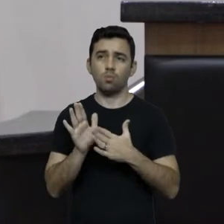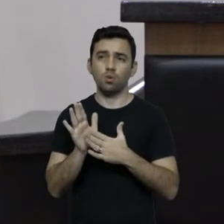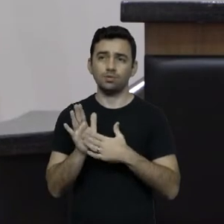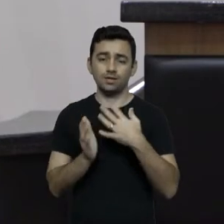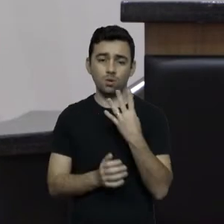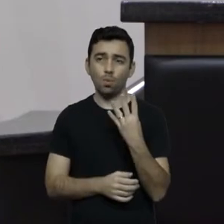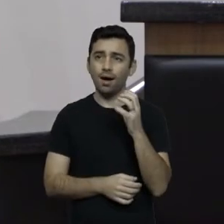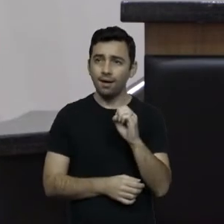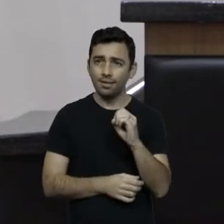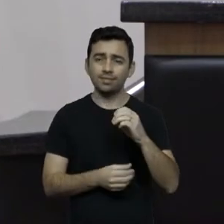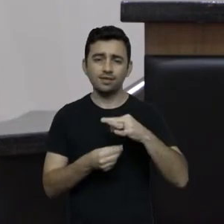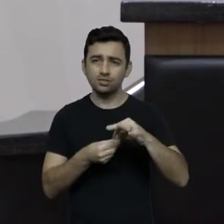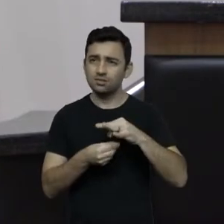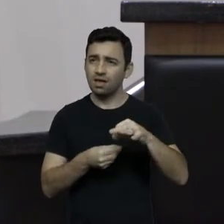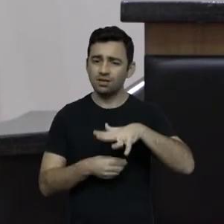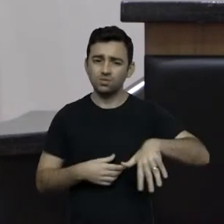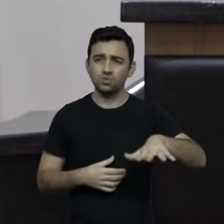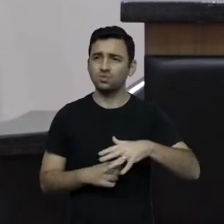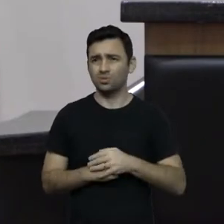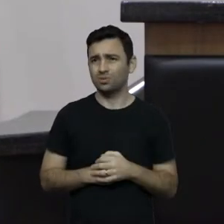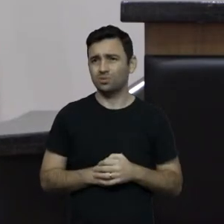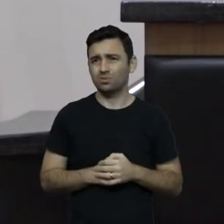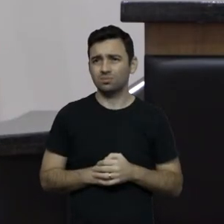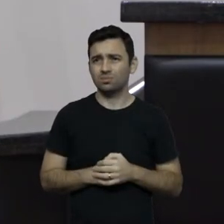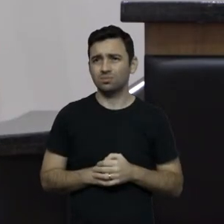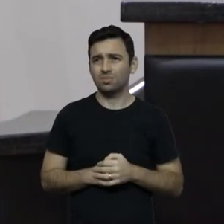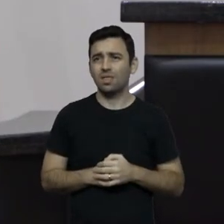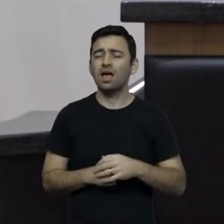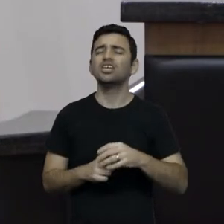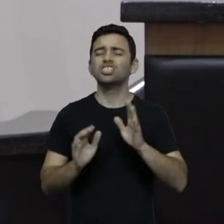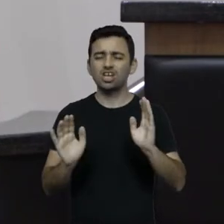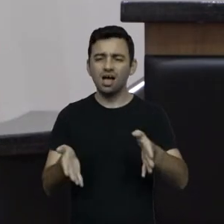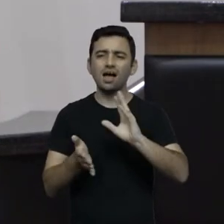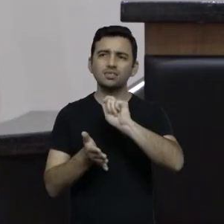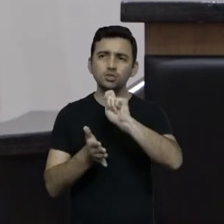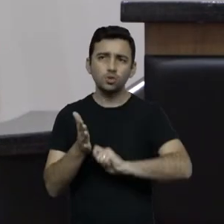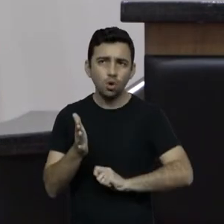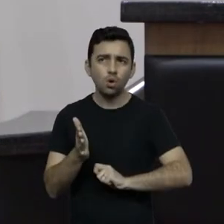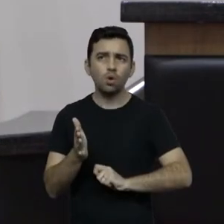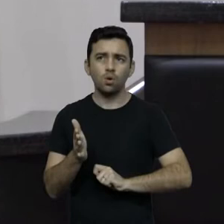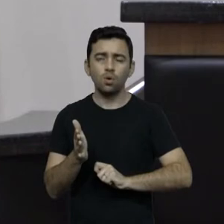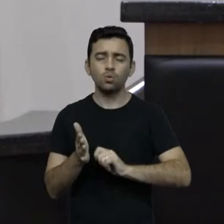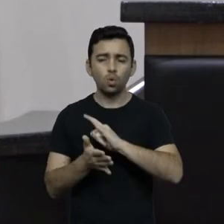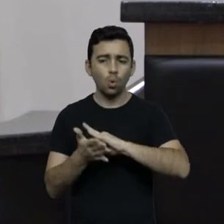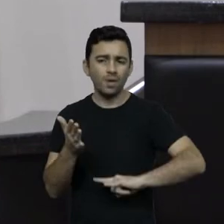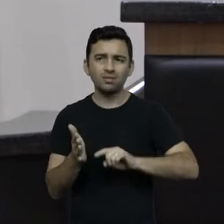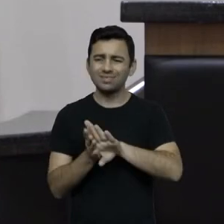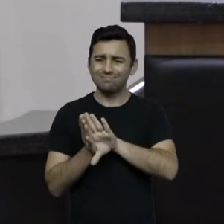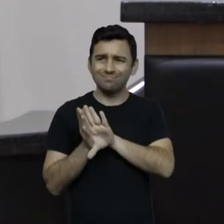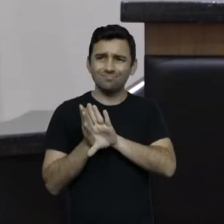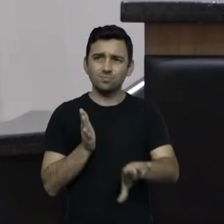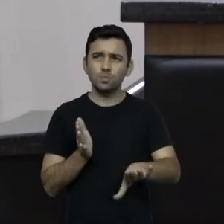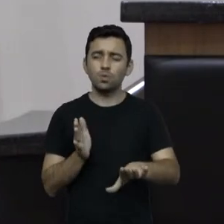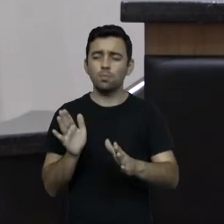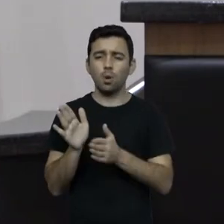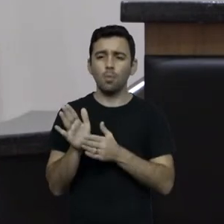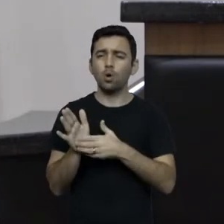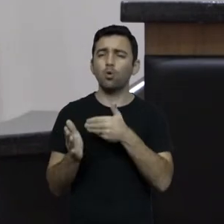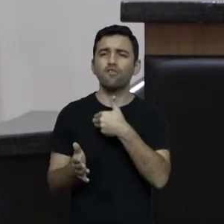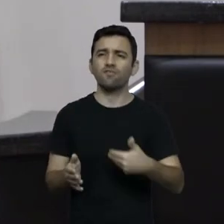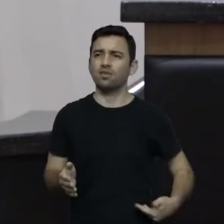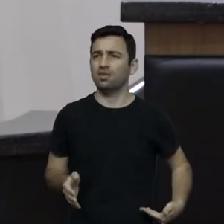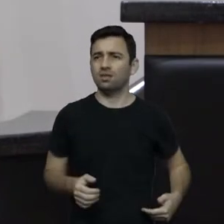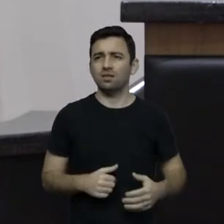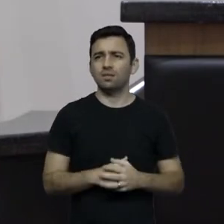40 entidades e o que assinar um documento rejeitando a proposta do governo